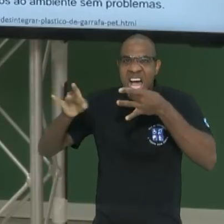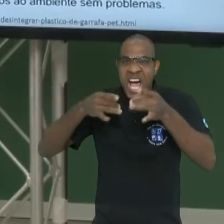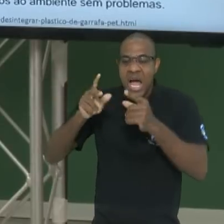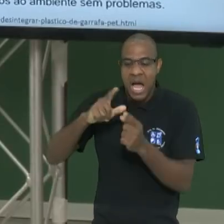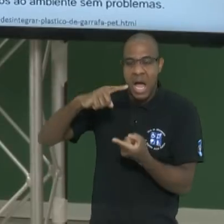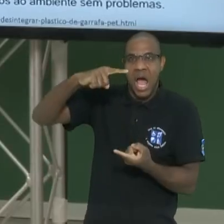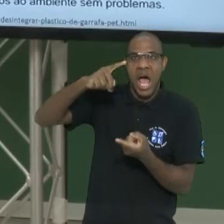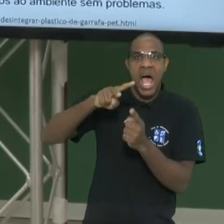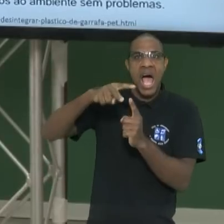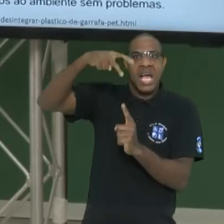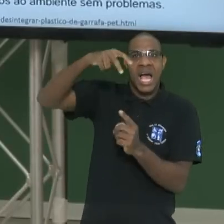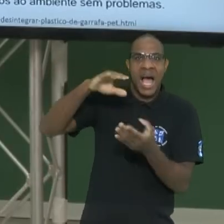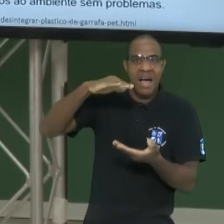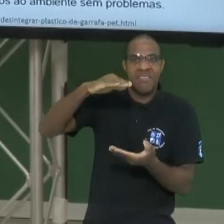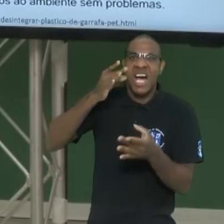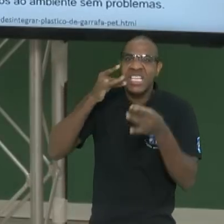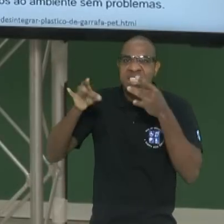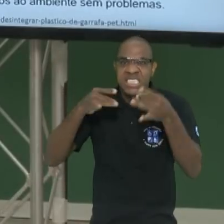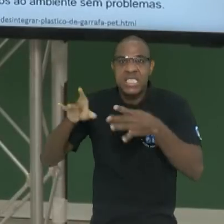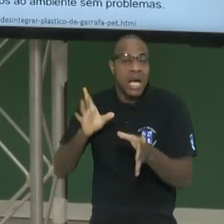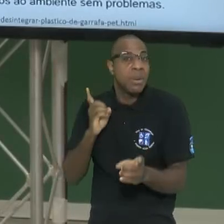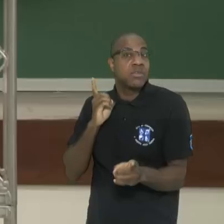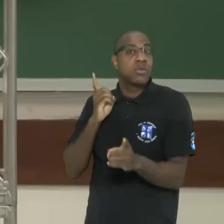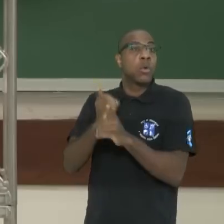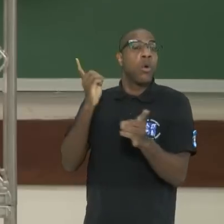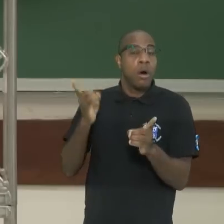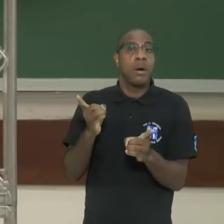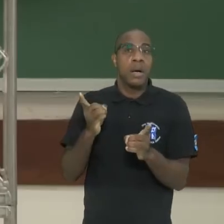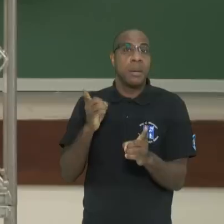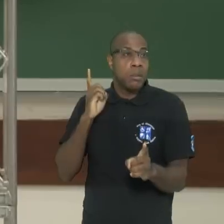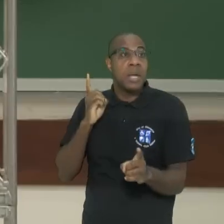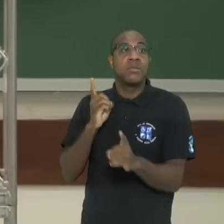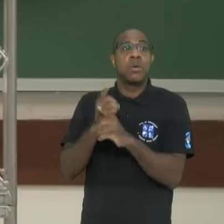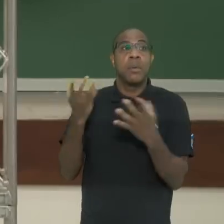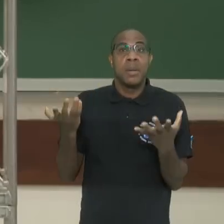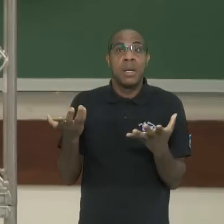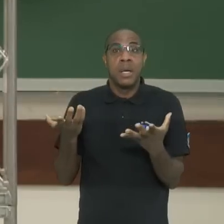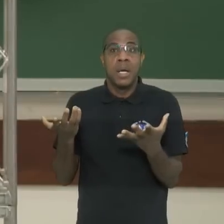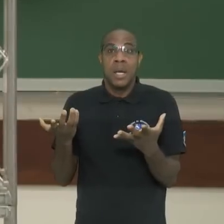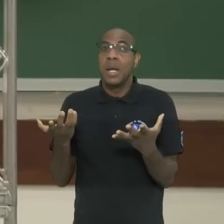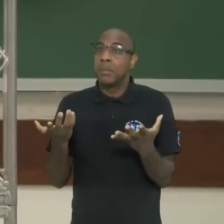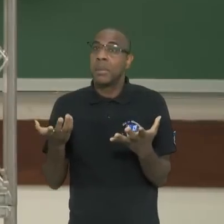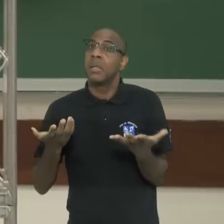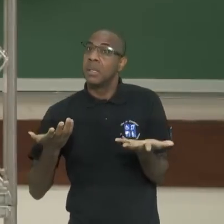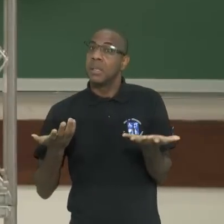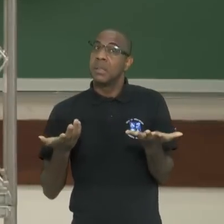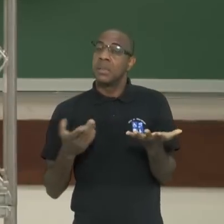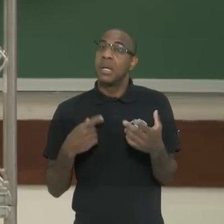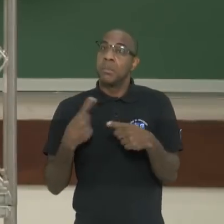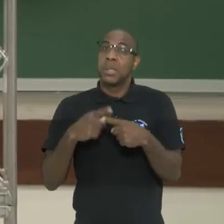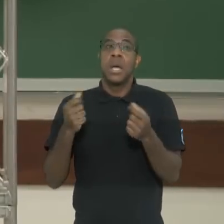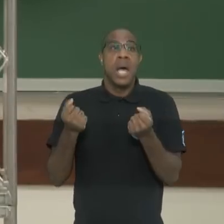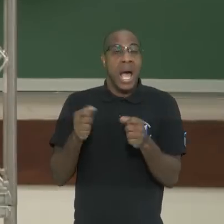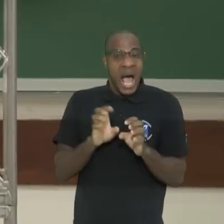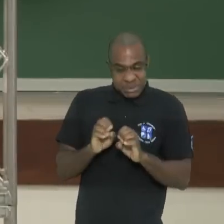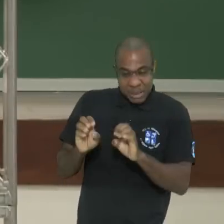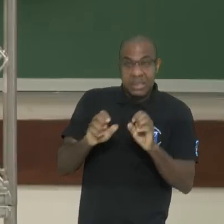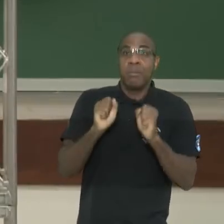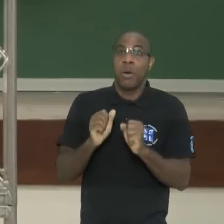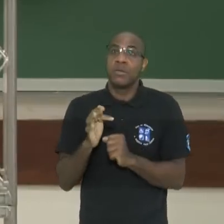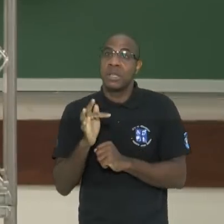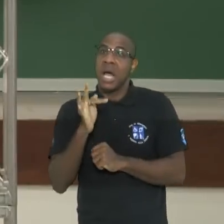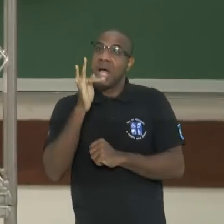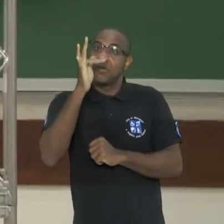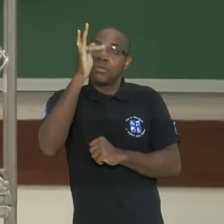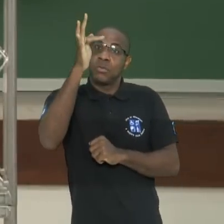uma descoberta realmente revolucionária, porque essas bactérias poderão ser usadas no futuro para ajudar a gente a resolver o problema